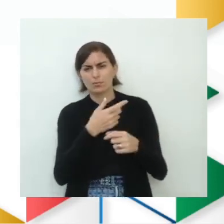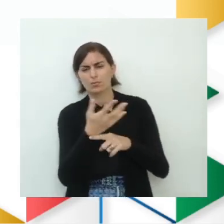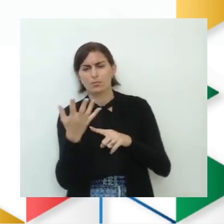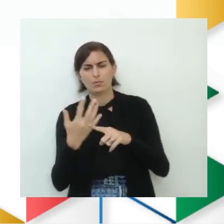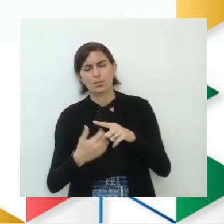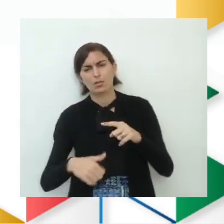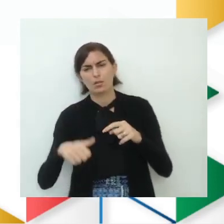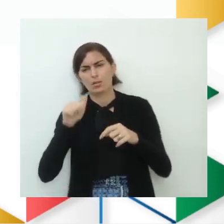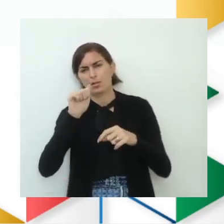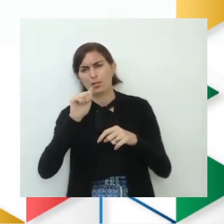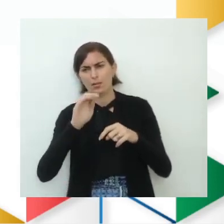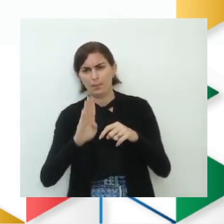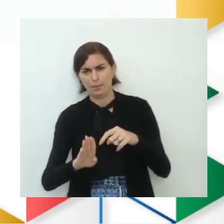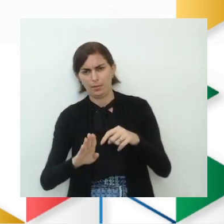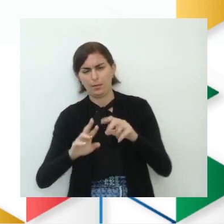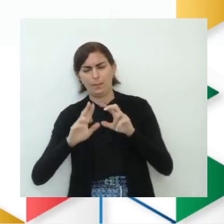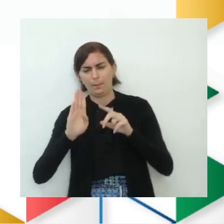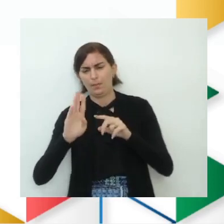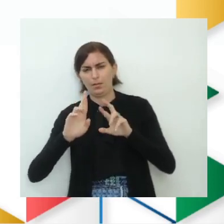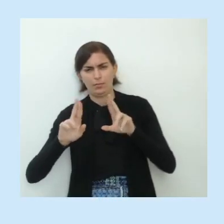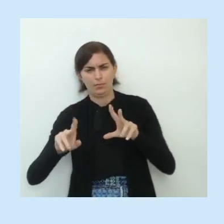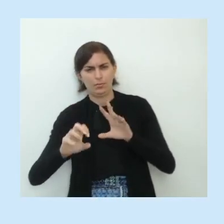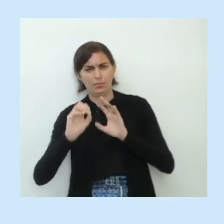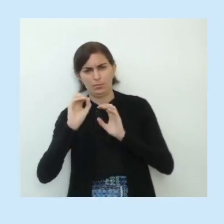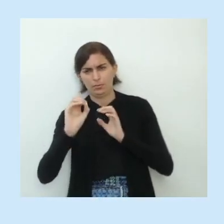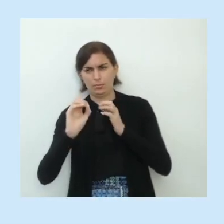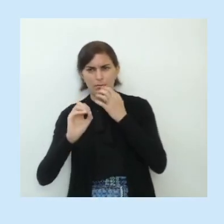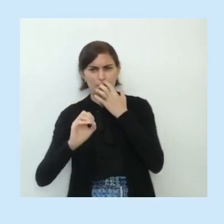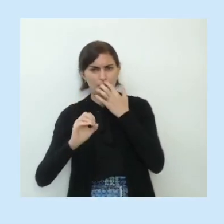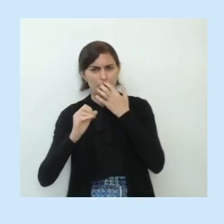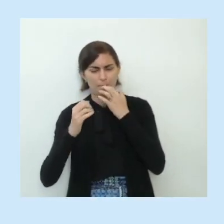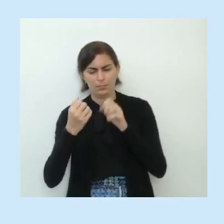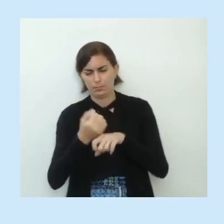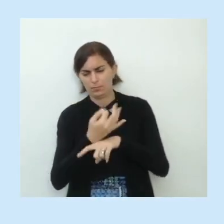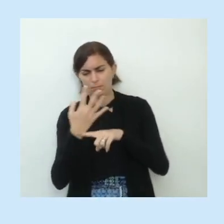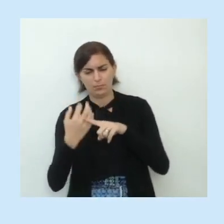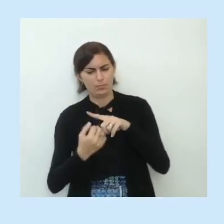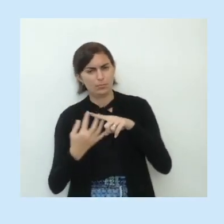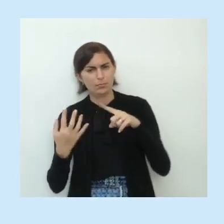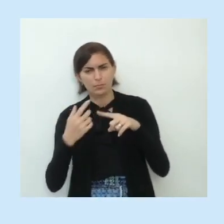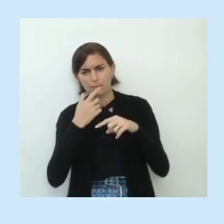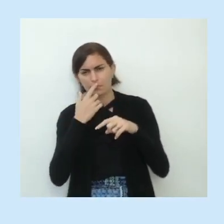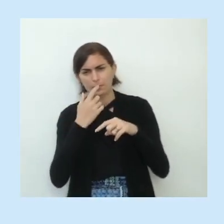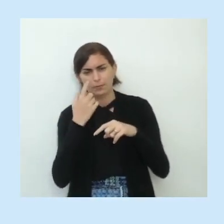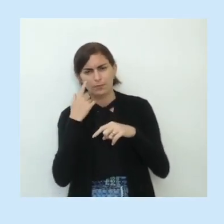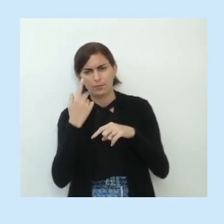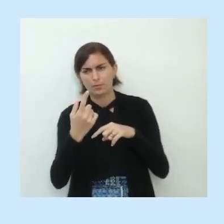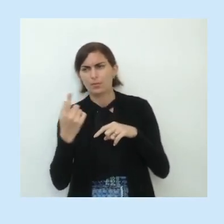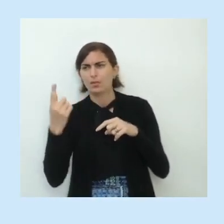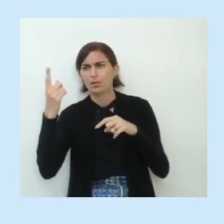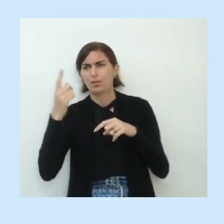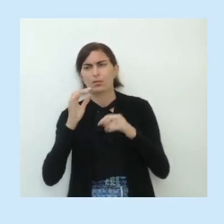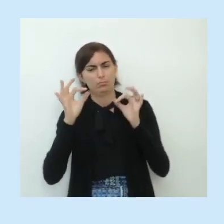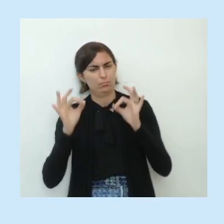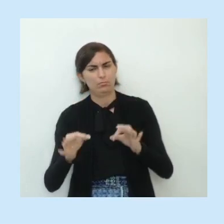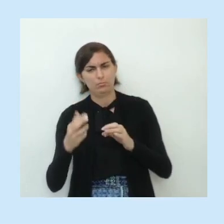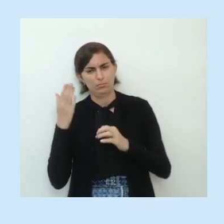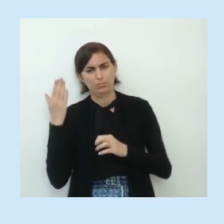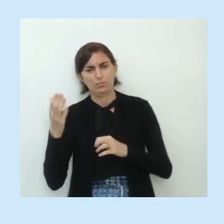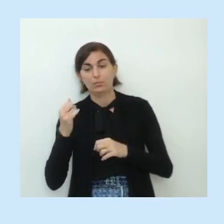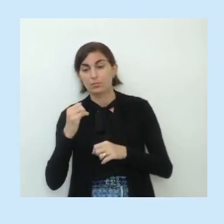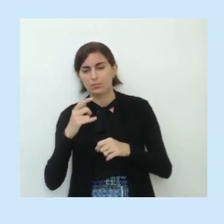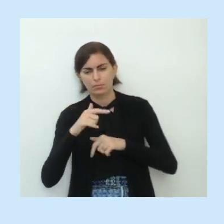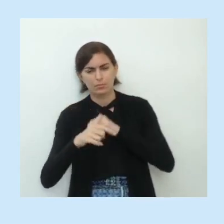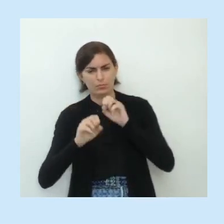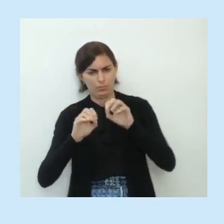sobre B, em que B é diferente de 0. Então fração, recapitulando comigo aqui, ó. A ideia de fração é exatamente essa. Se eu